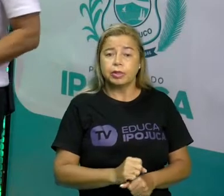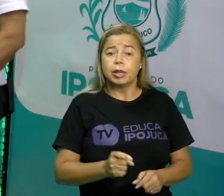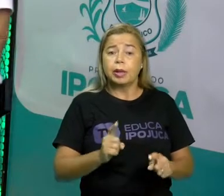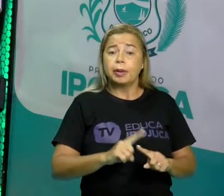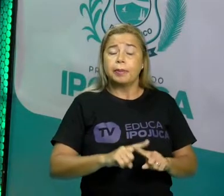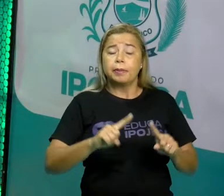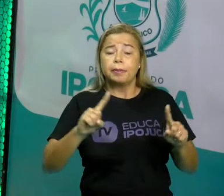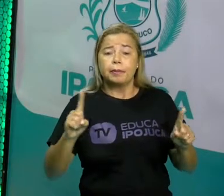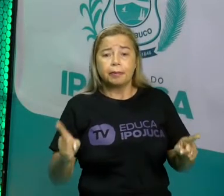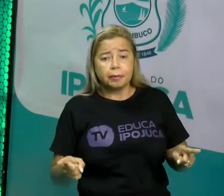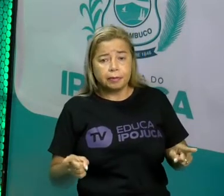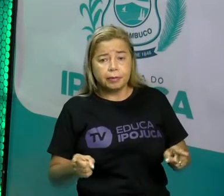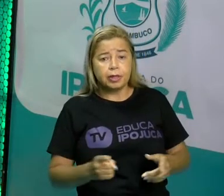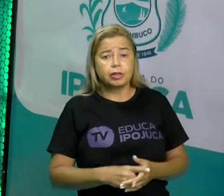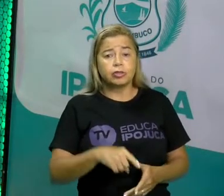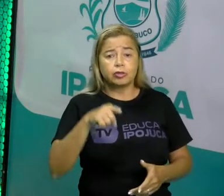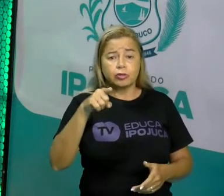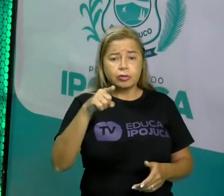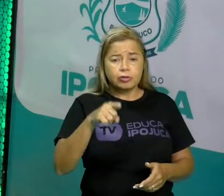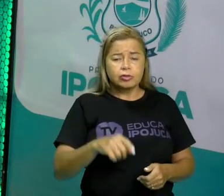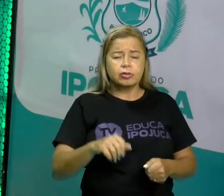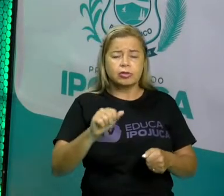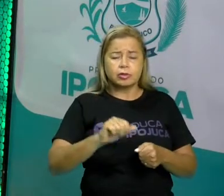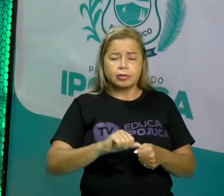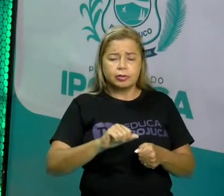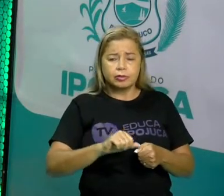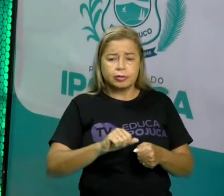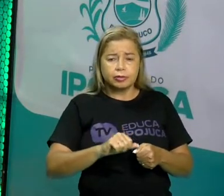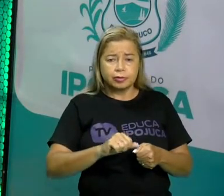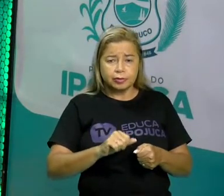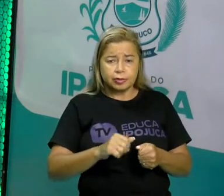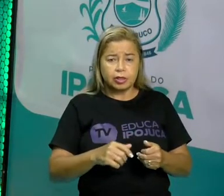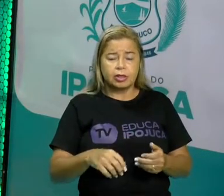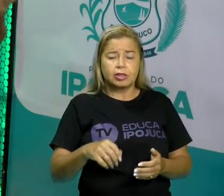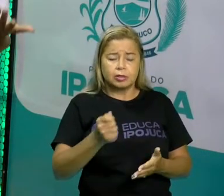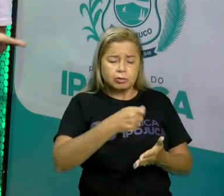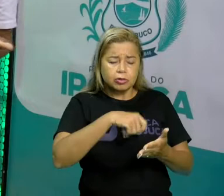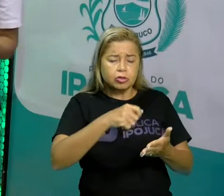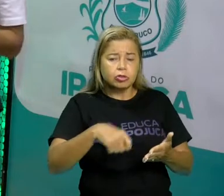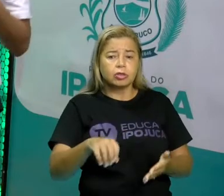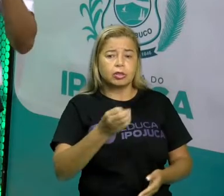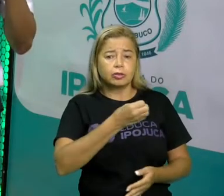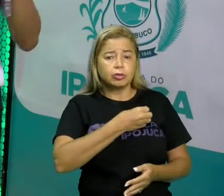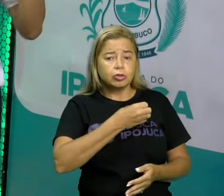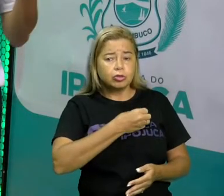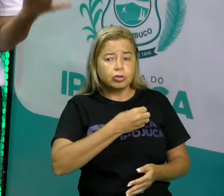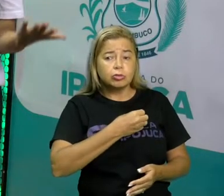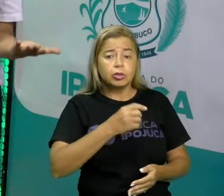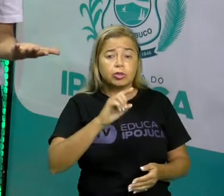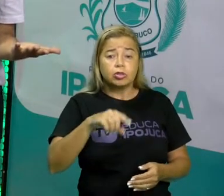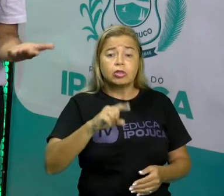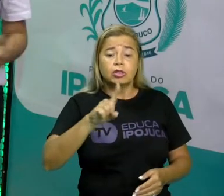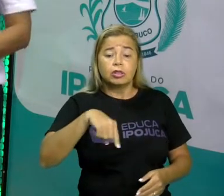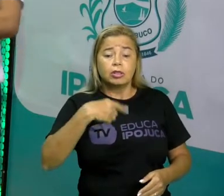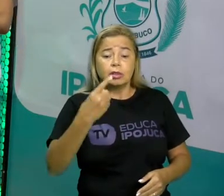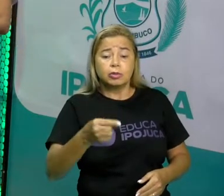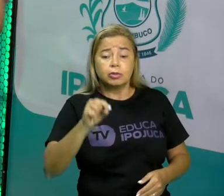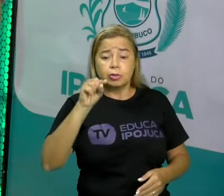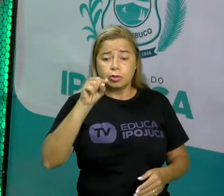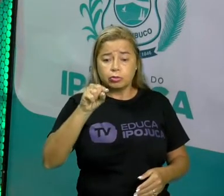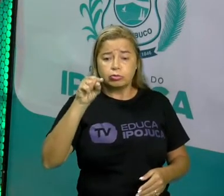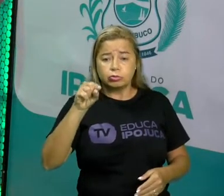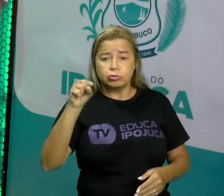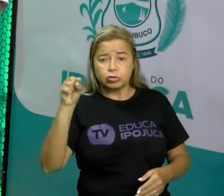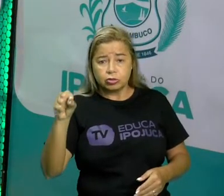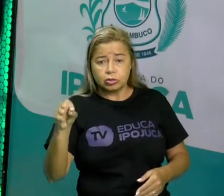e coloca esse sinal de reticência aqui, quer dizer que ela não terminou, que ela é infinita. É assim